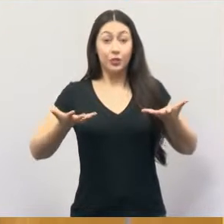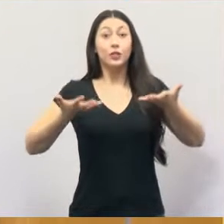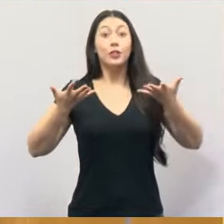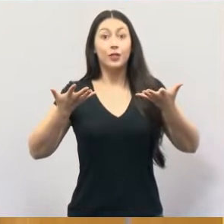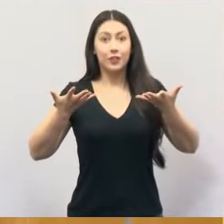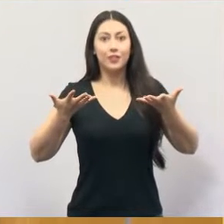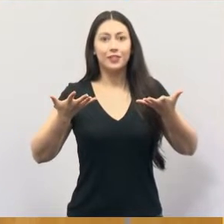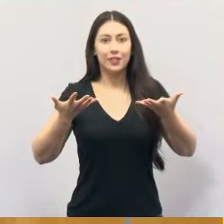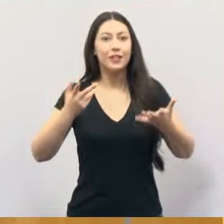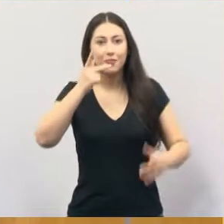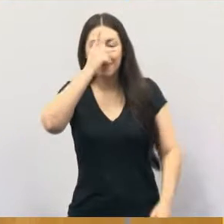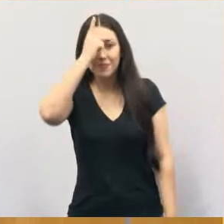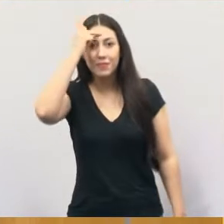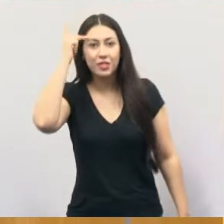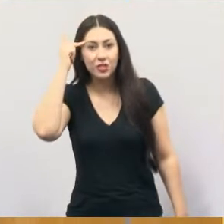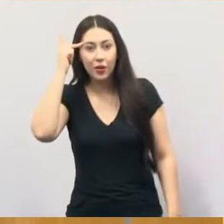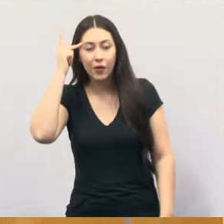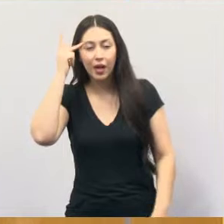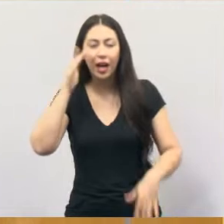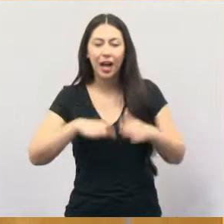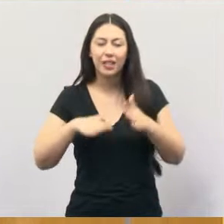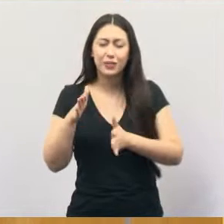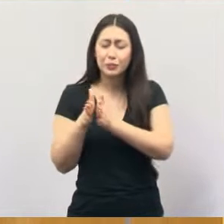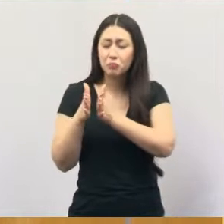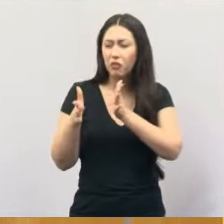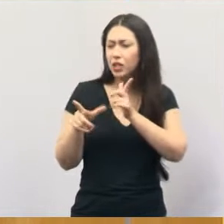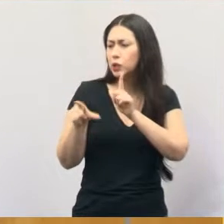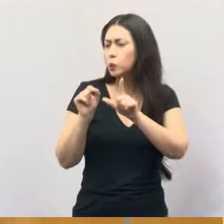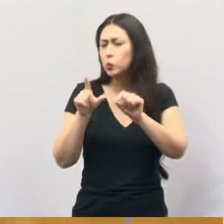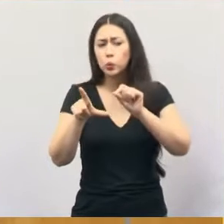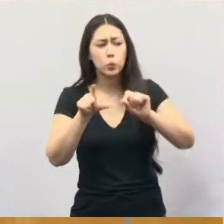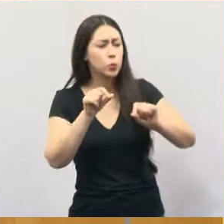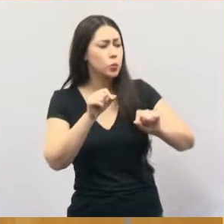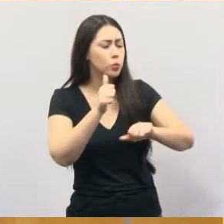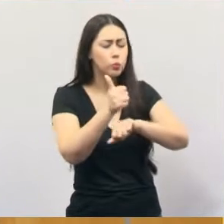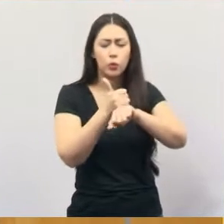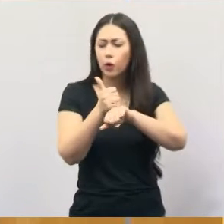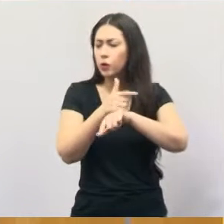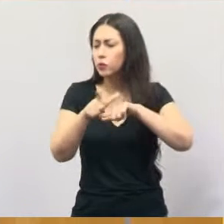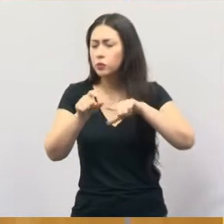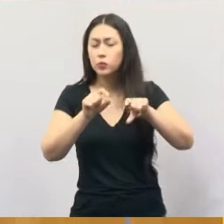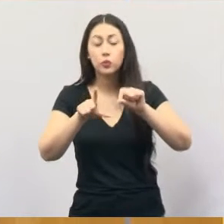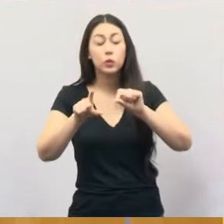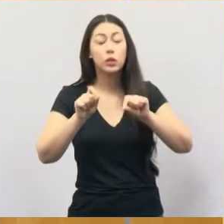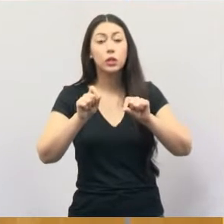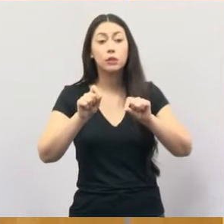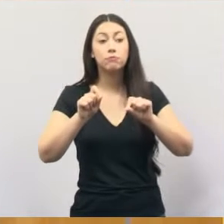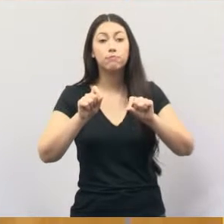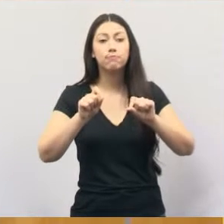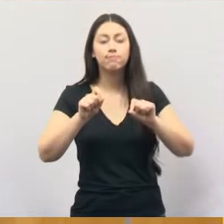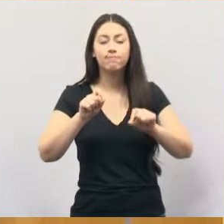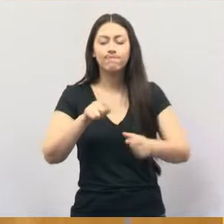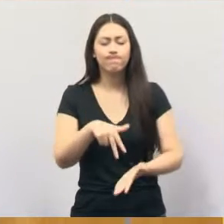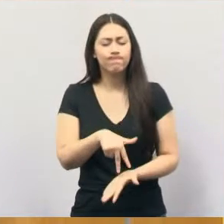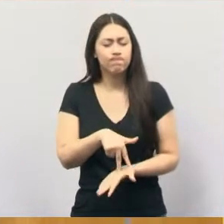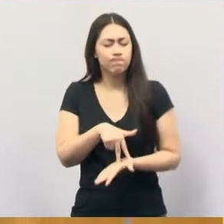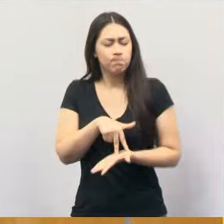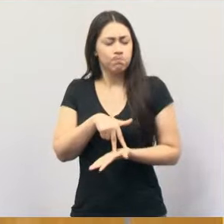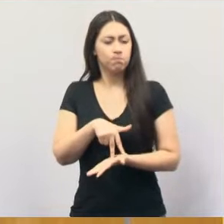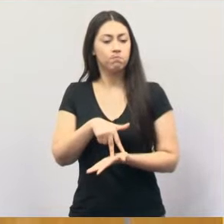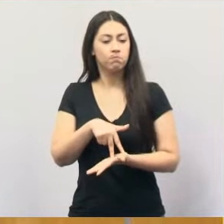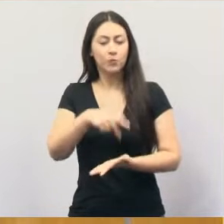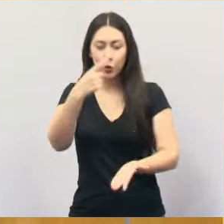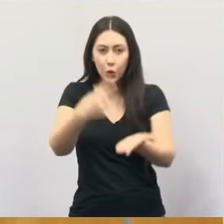aqueles que estão numa fase de escolha de suas profissões a firmar